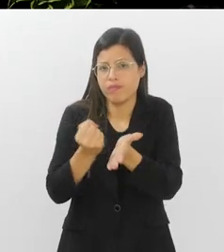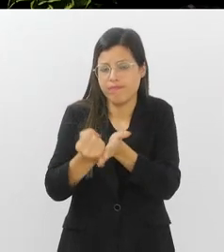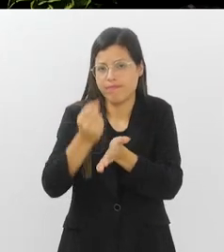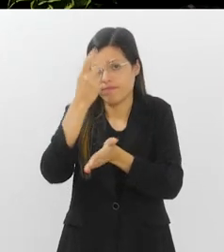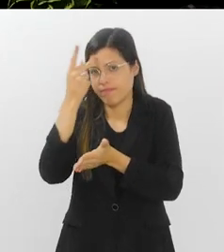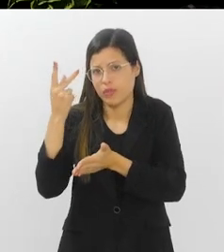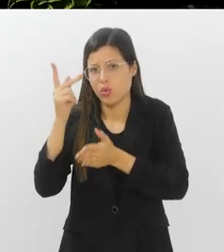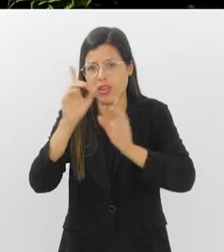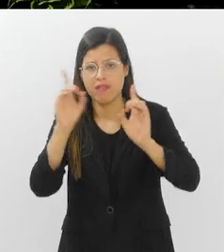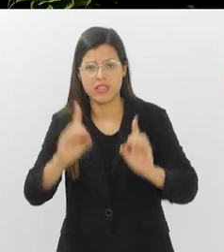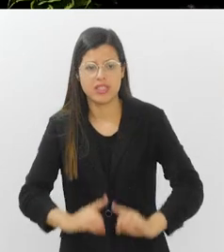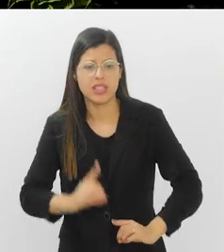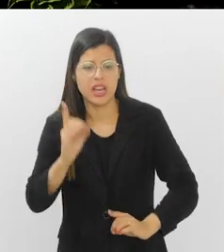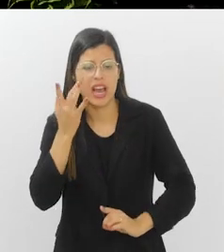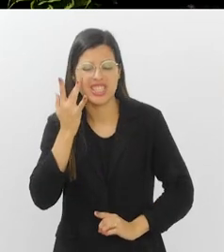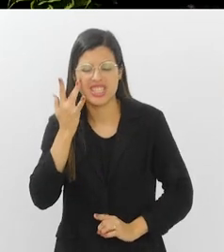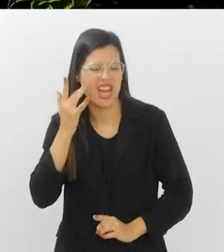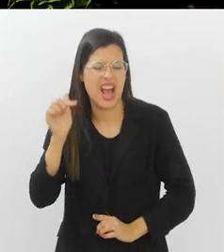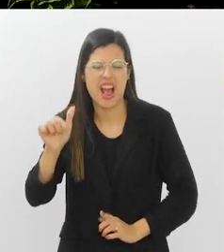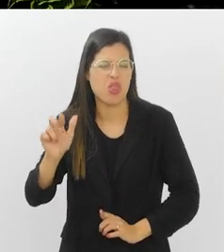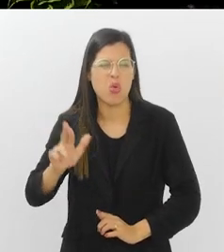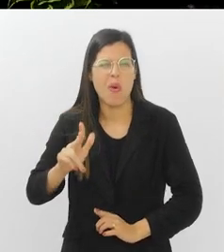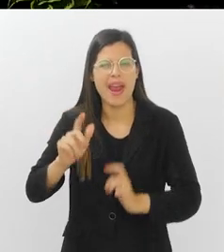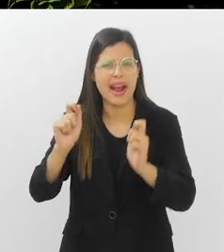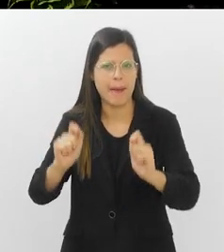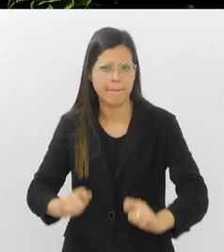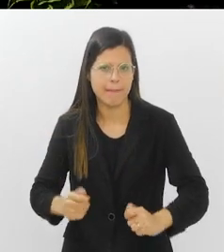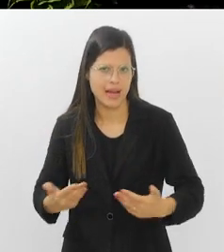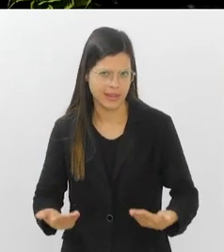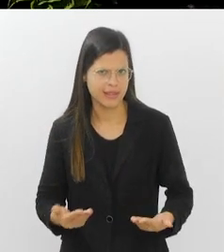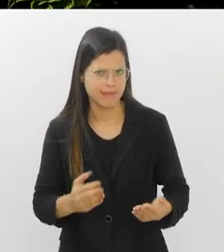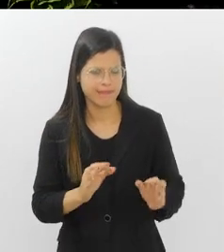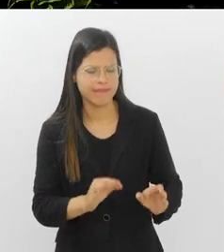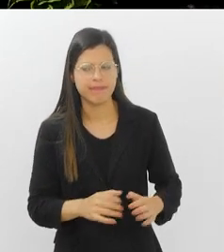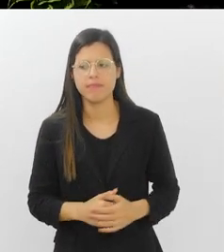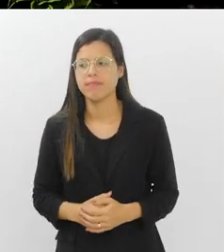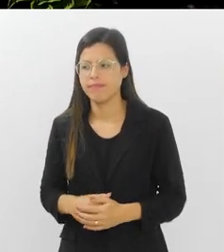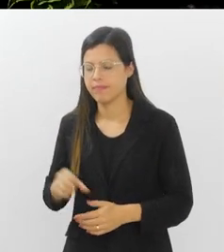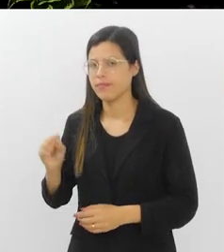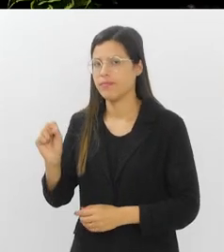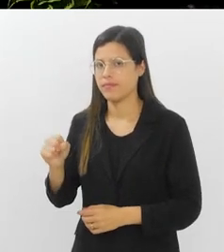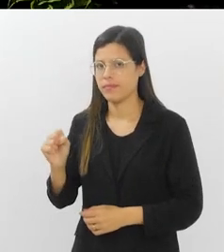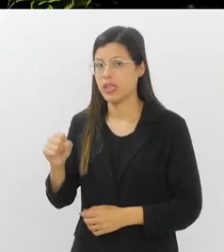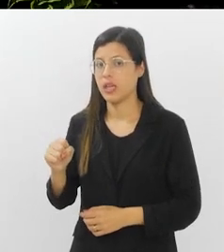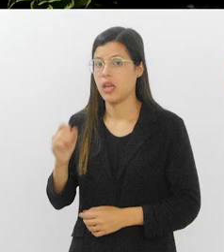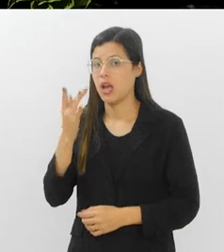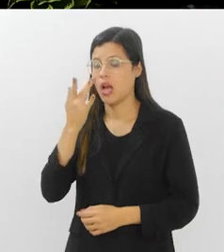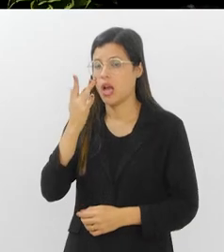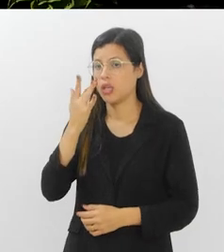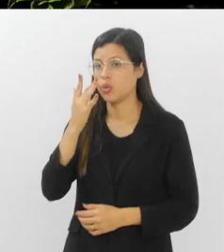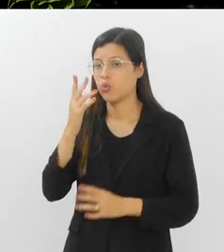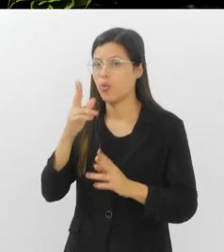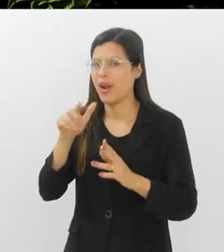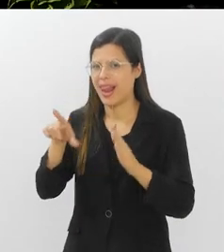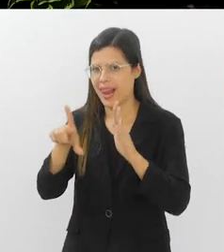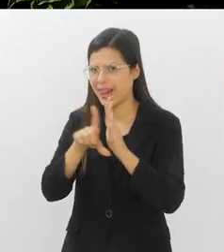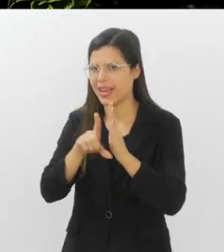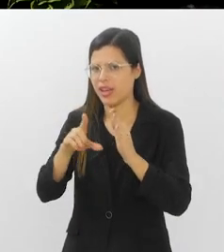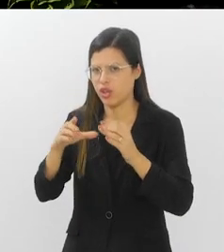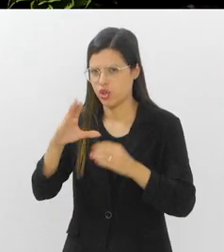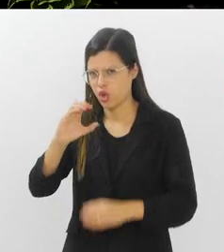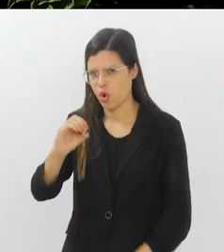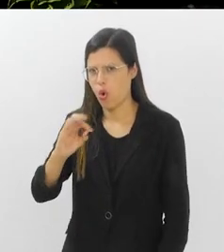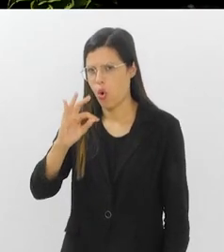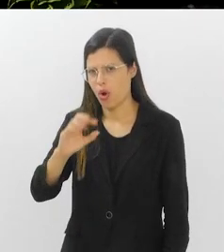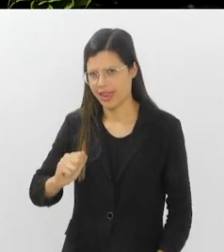pessoa com deficiência achando que ela não vai dar conta daquele serviço ou qualquer coisa semelhante né exatamente eu acho que esse essa questão da lei de cotas ele